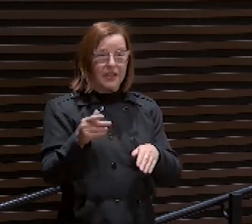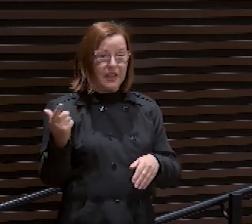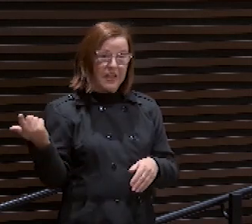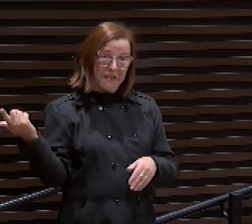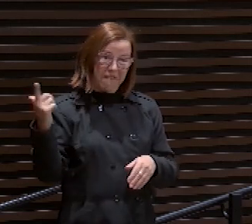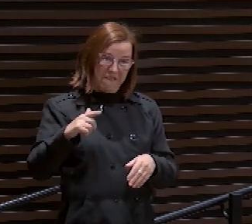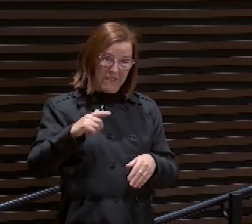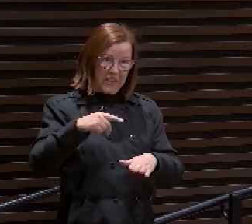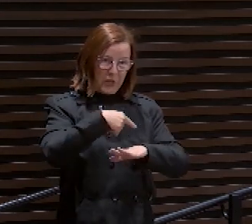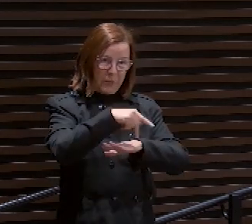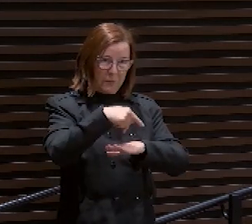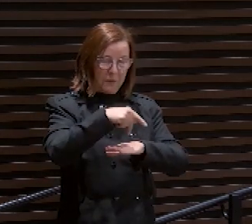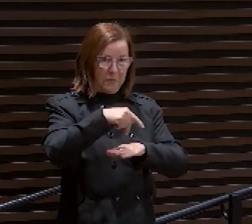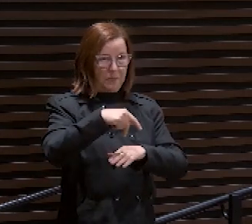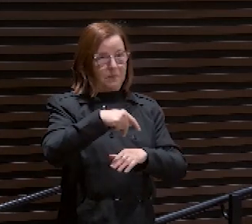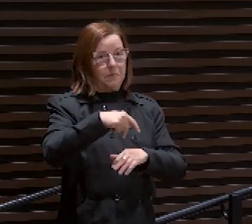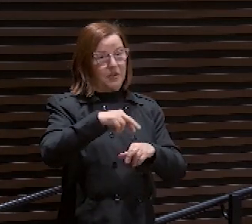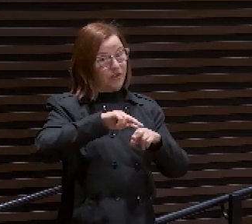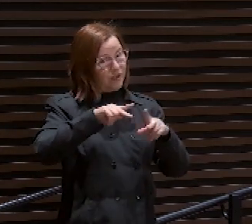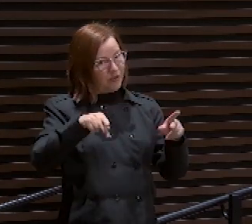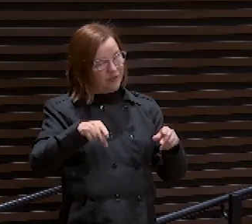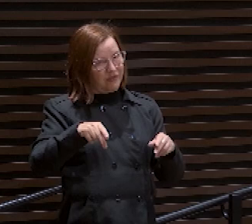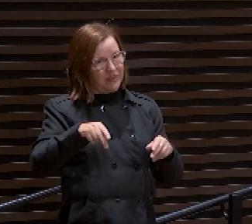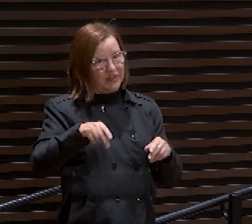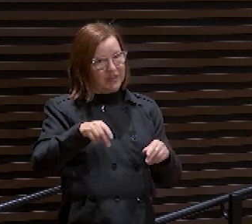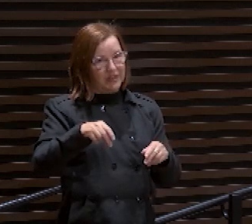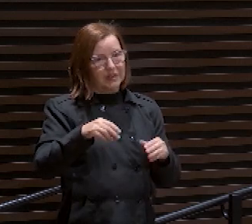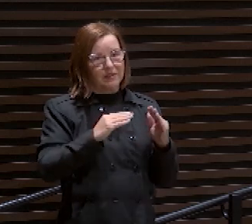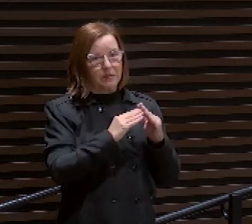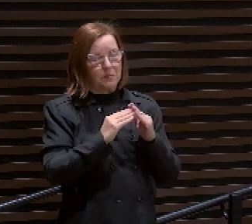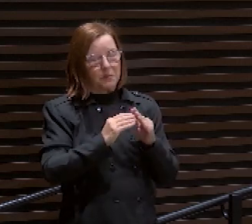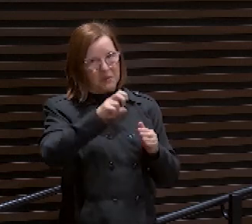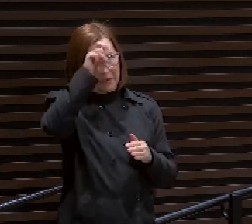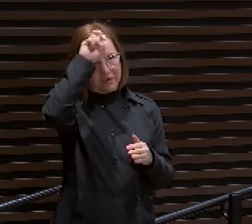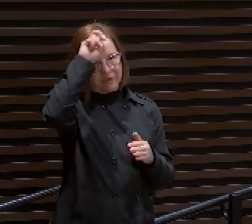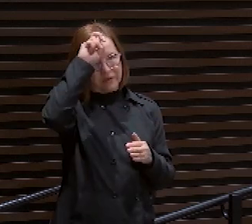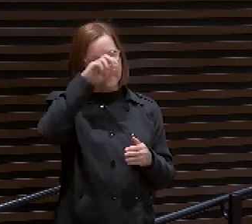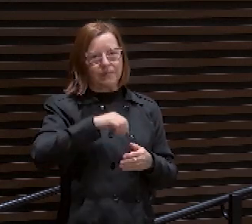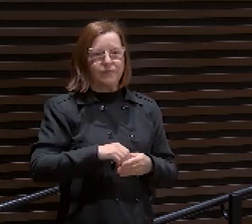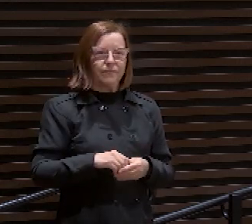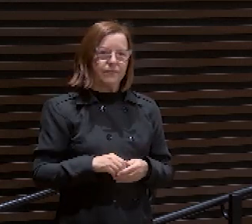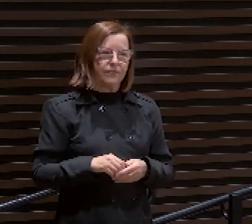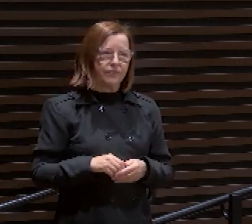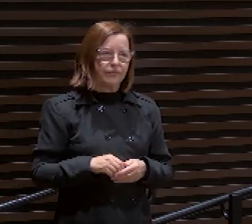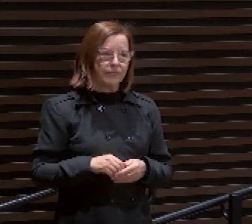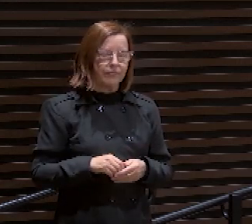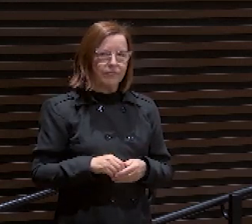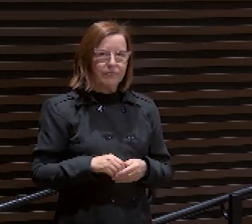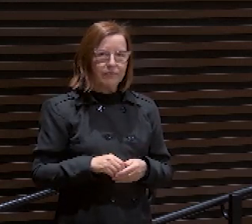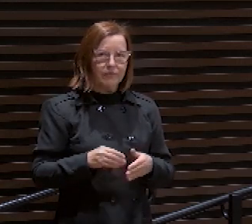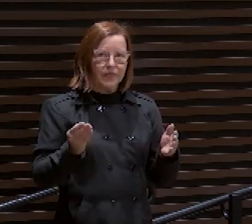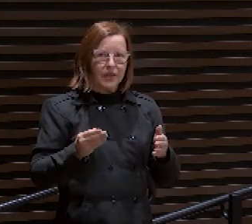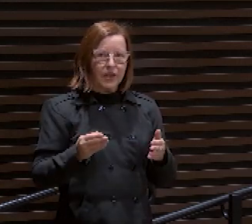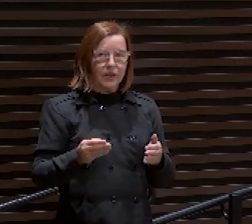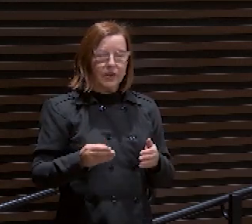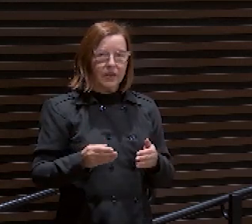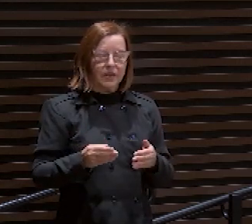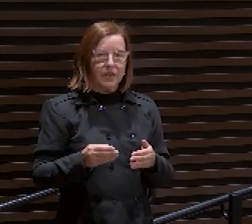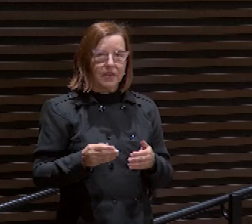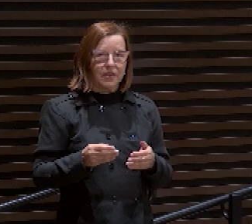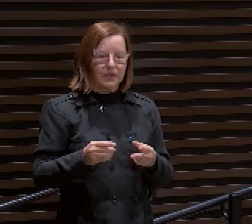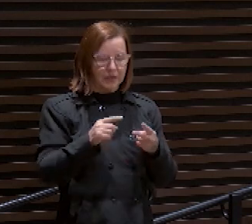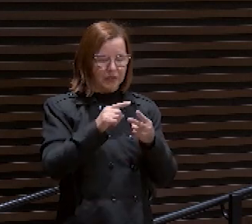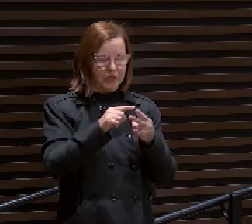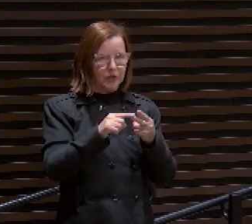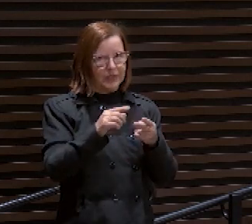Lembrem disso. Vamos observar, agora, são dois textos que estão bem juntinhos ali no boletim. Primeiro